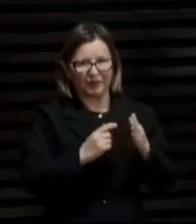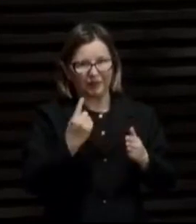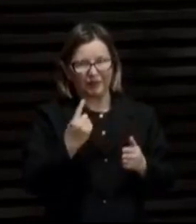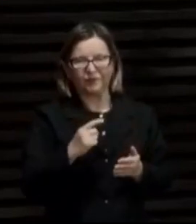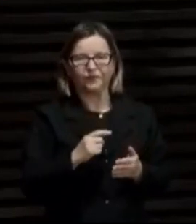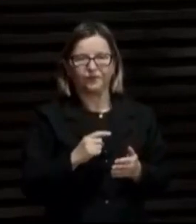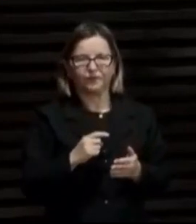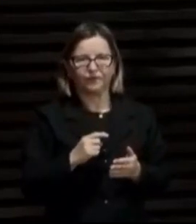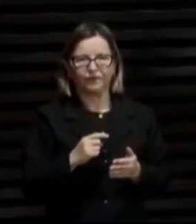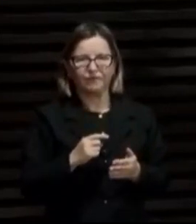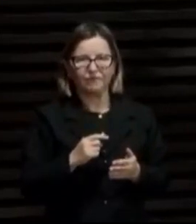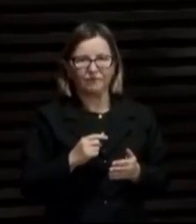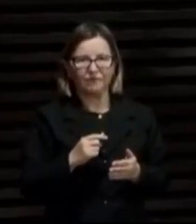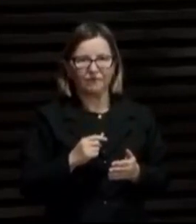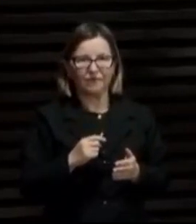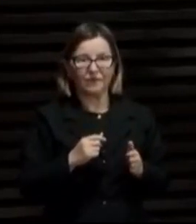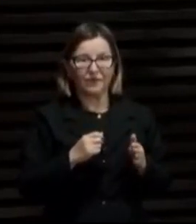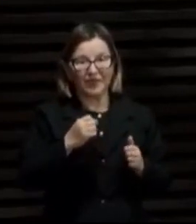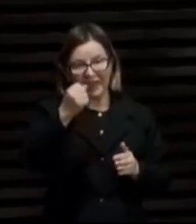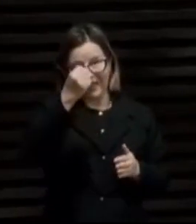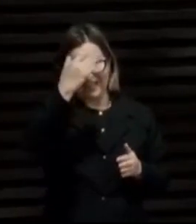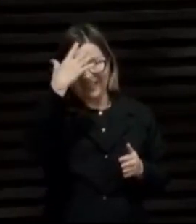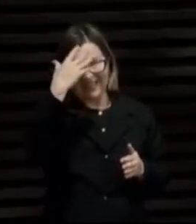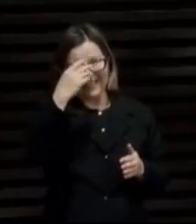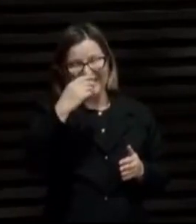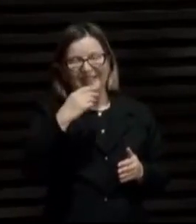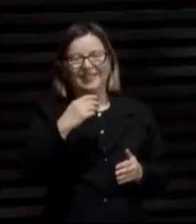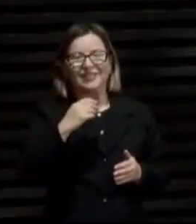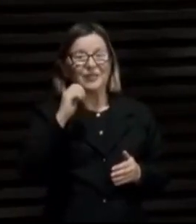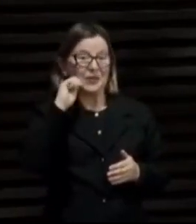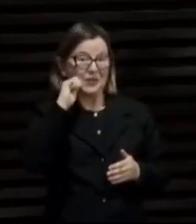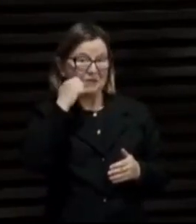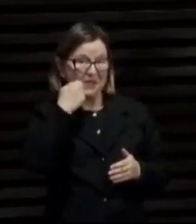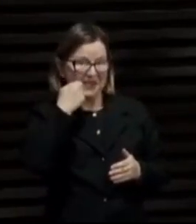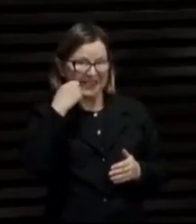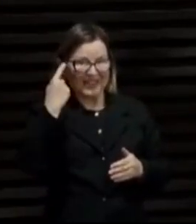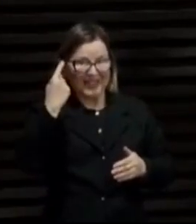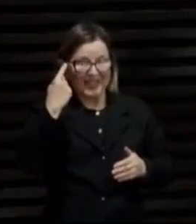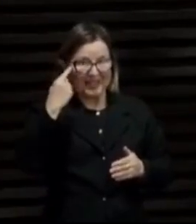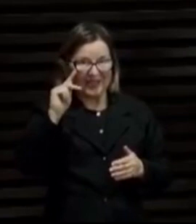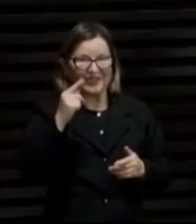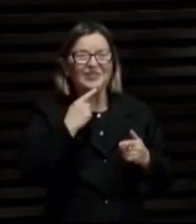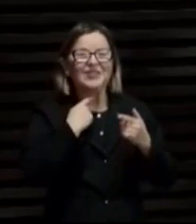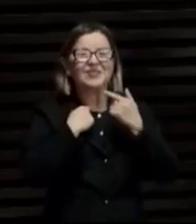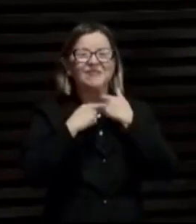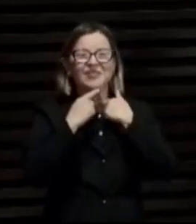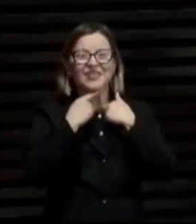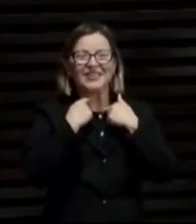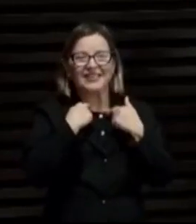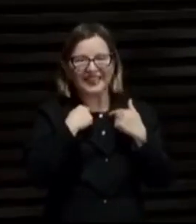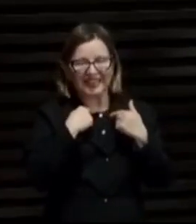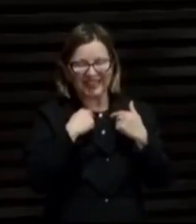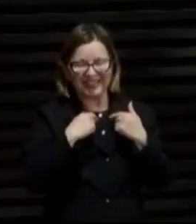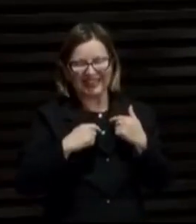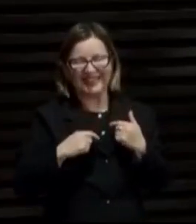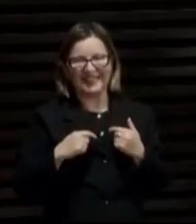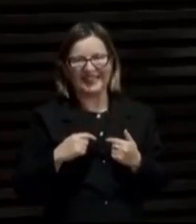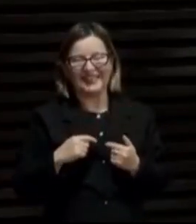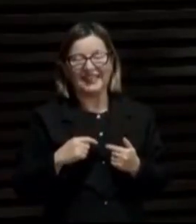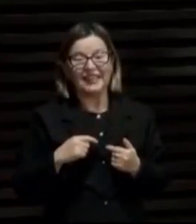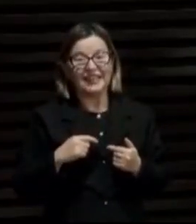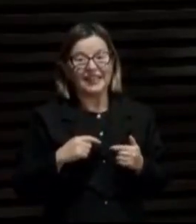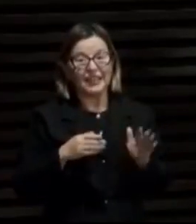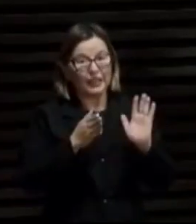Desvendando-nos o mistério da sua vontade, segundo o seu beneplácito, que propusera em Cristo,